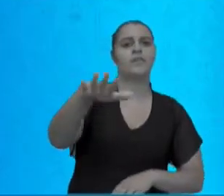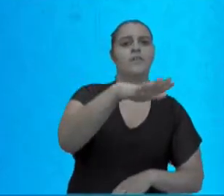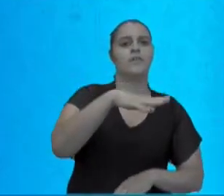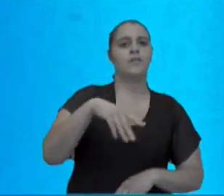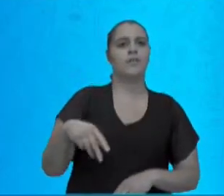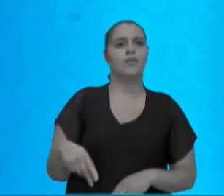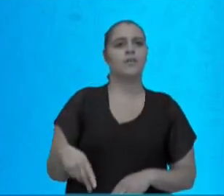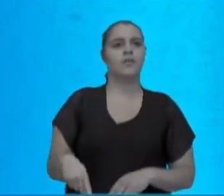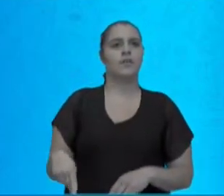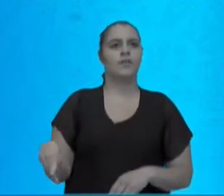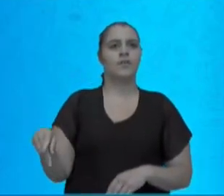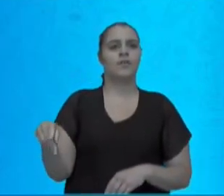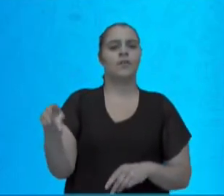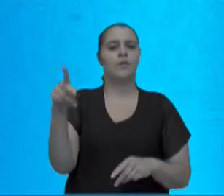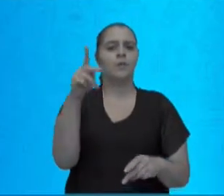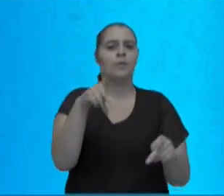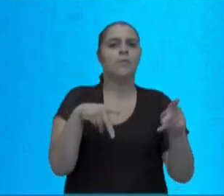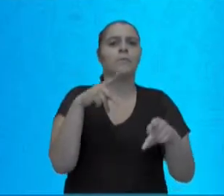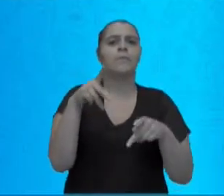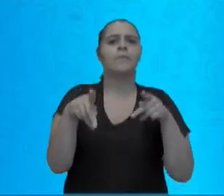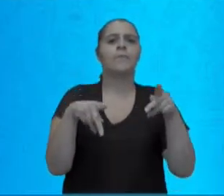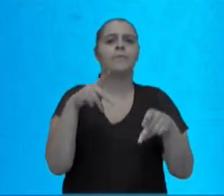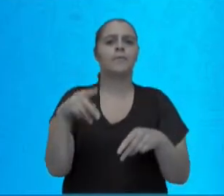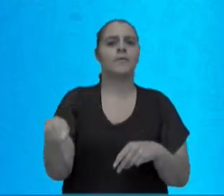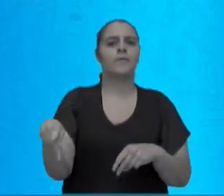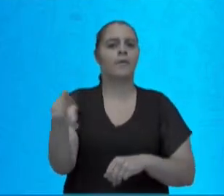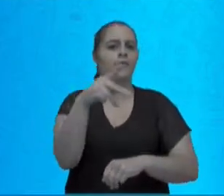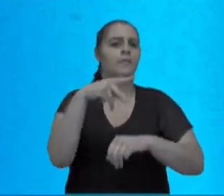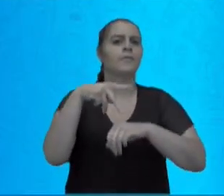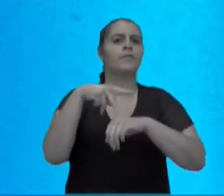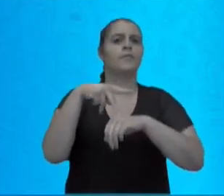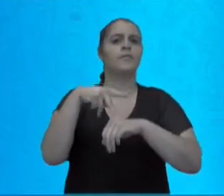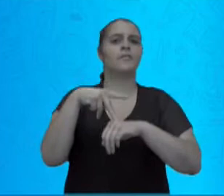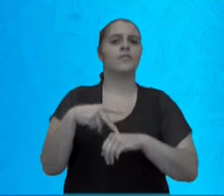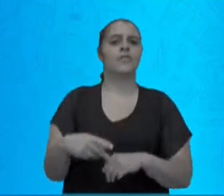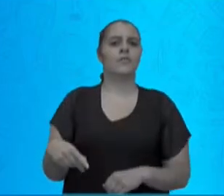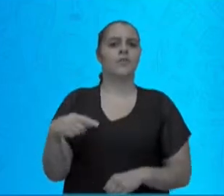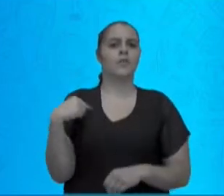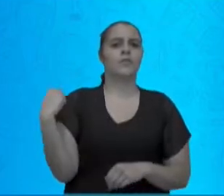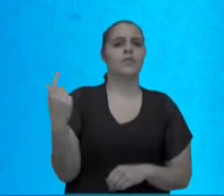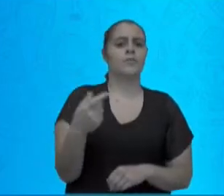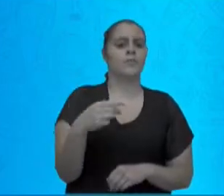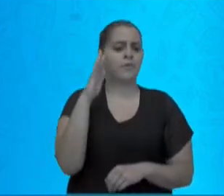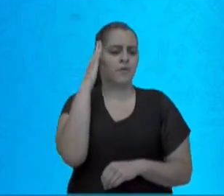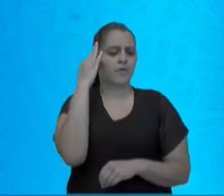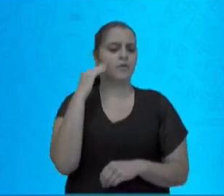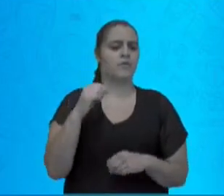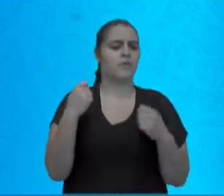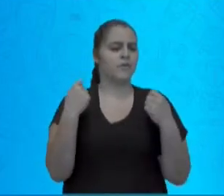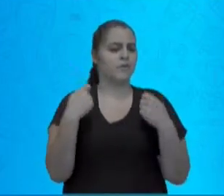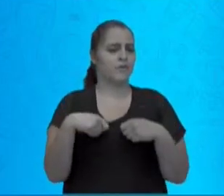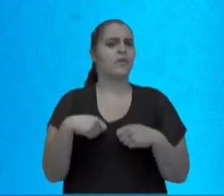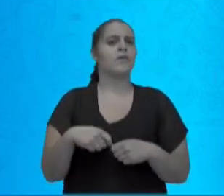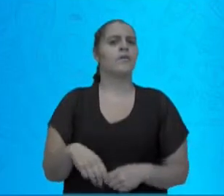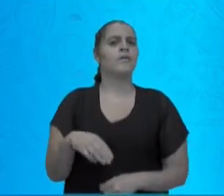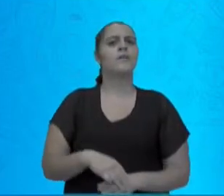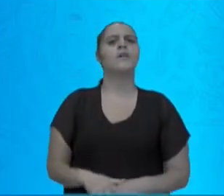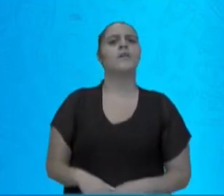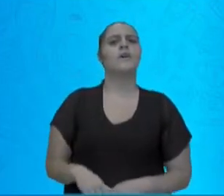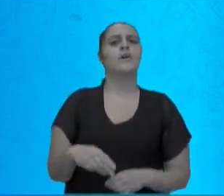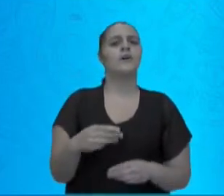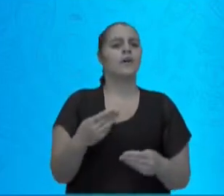território e um povo, país, nós podemos compreender